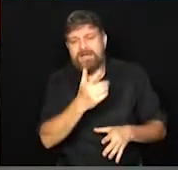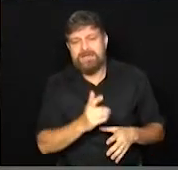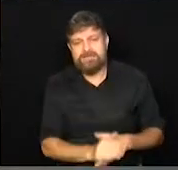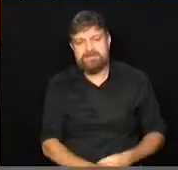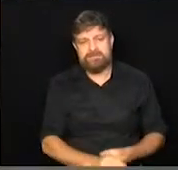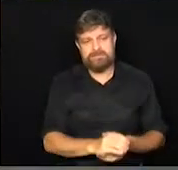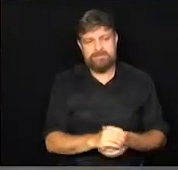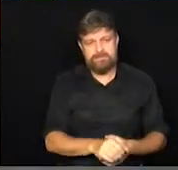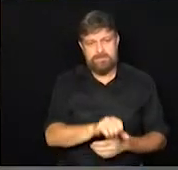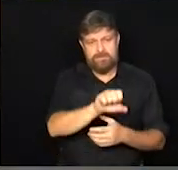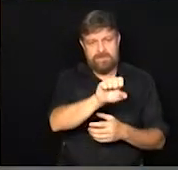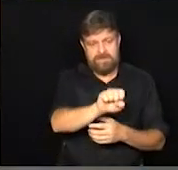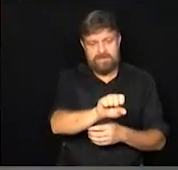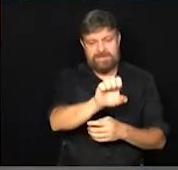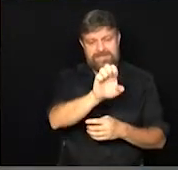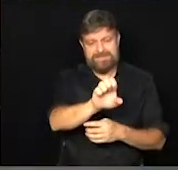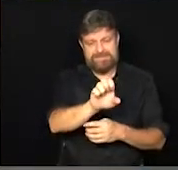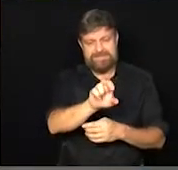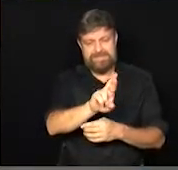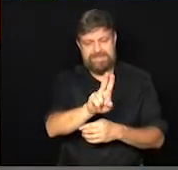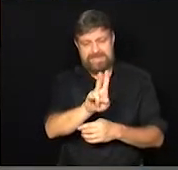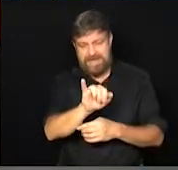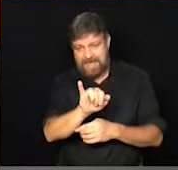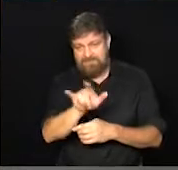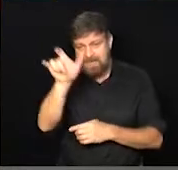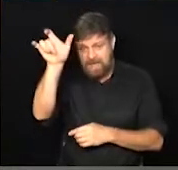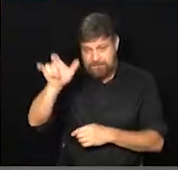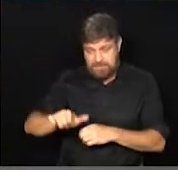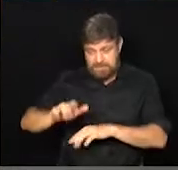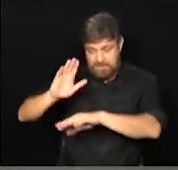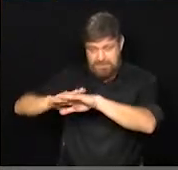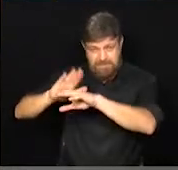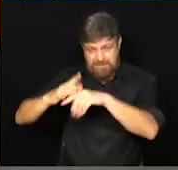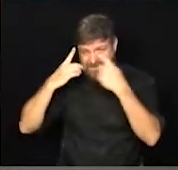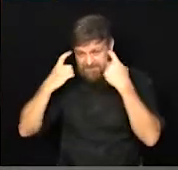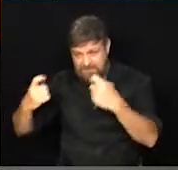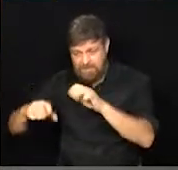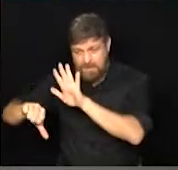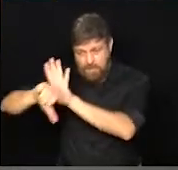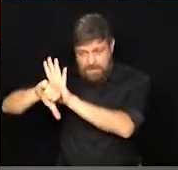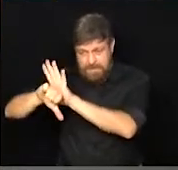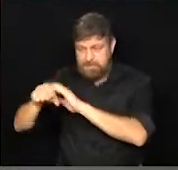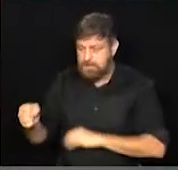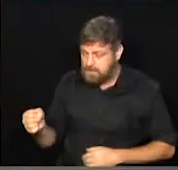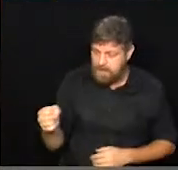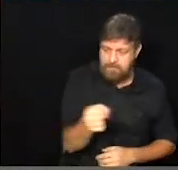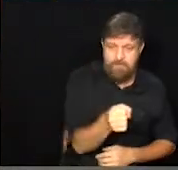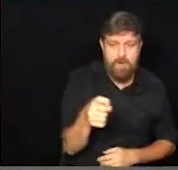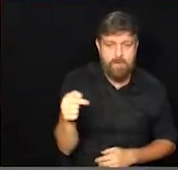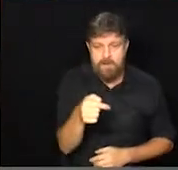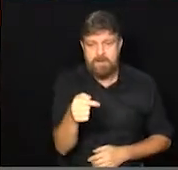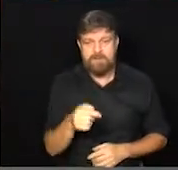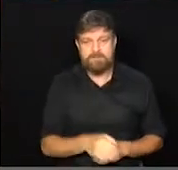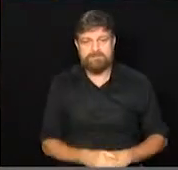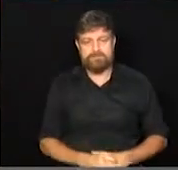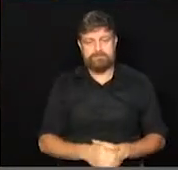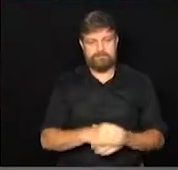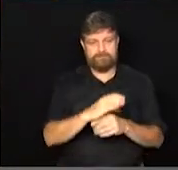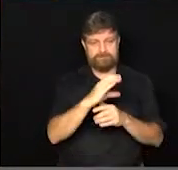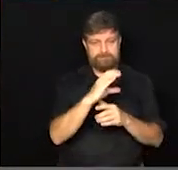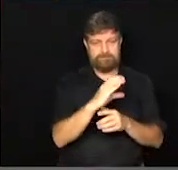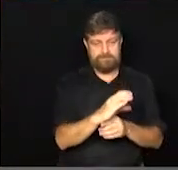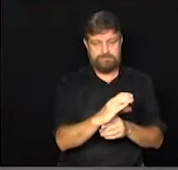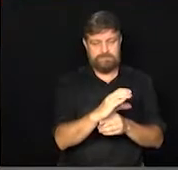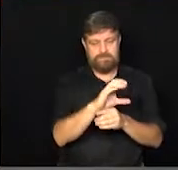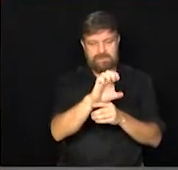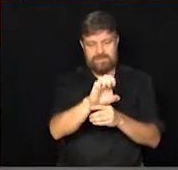SERAV, o Serviço de Responsabilização do Autor de Violência. O SERAV precisa estar articulado com